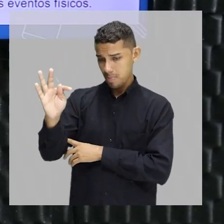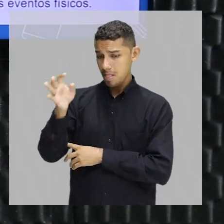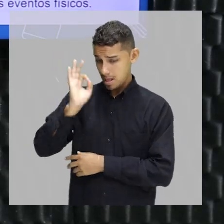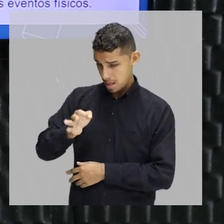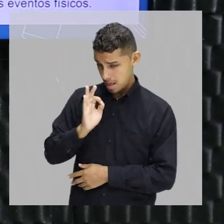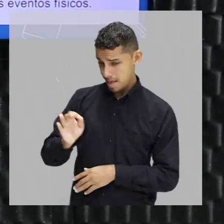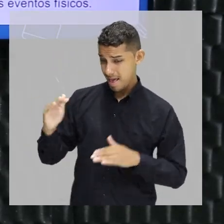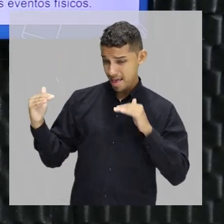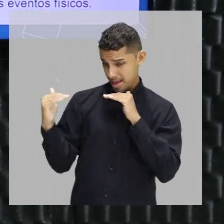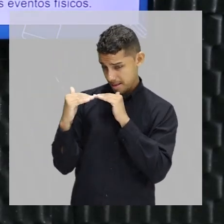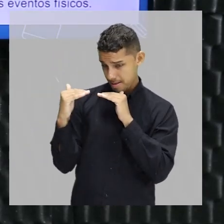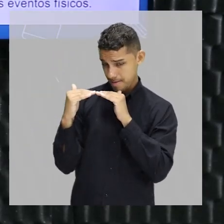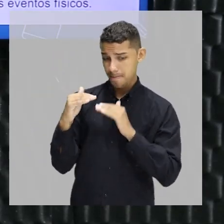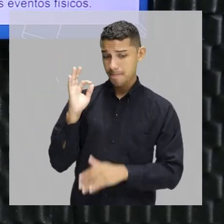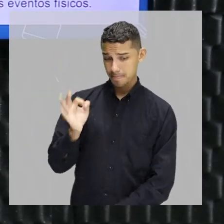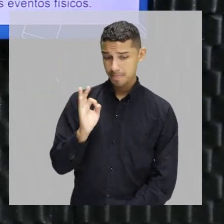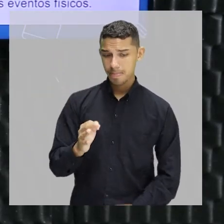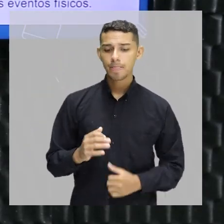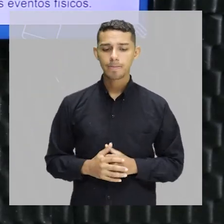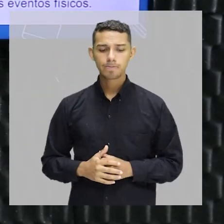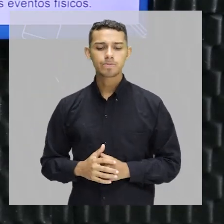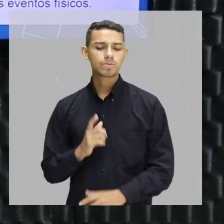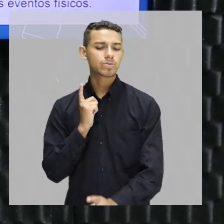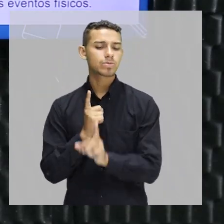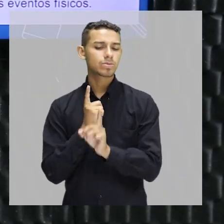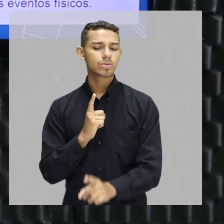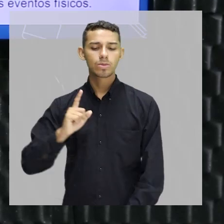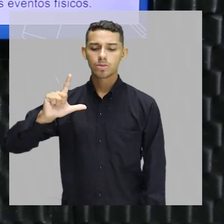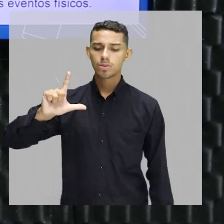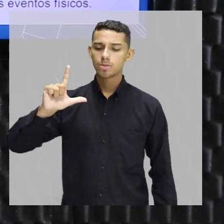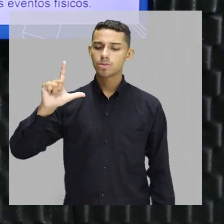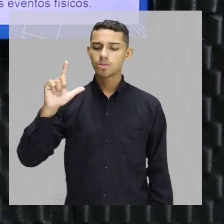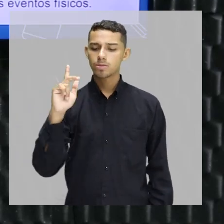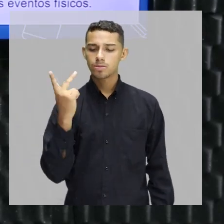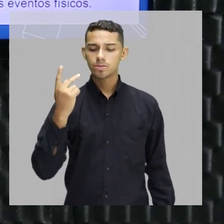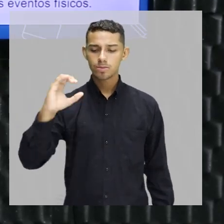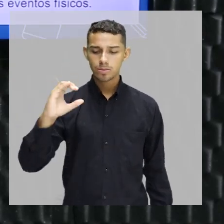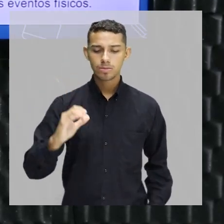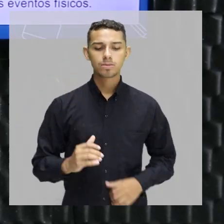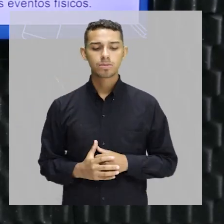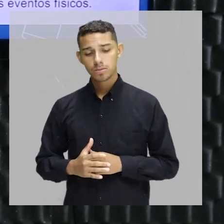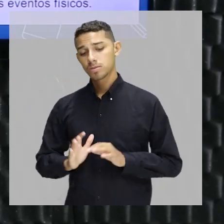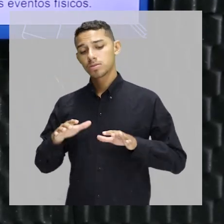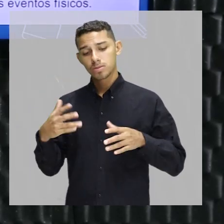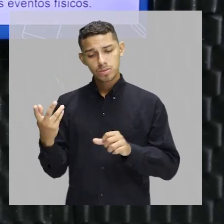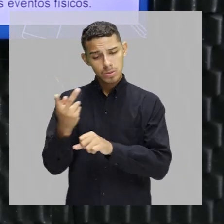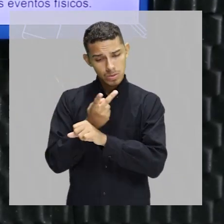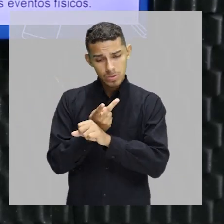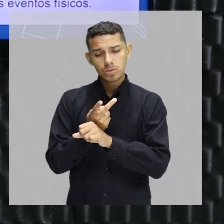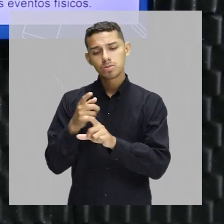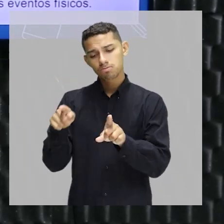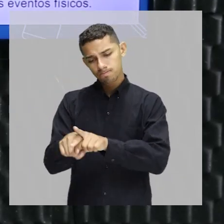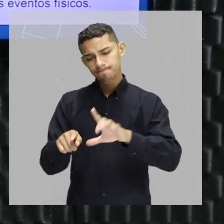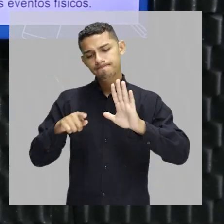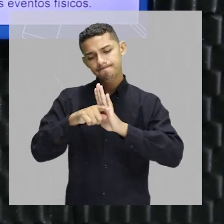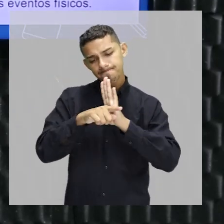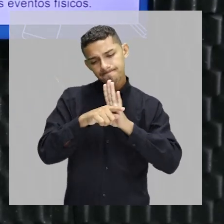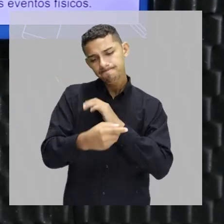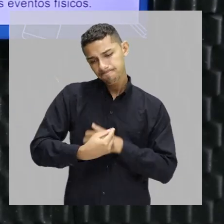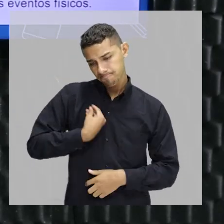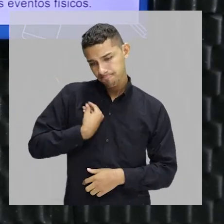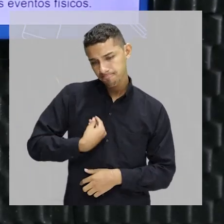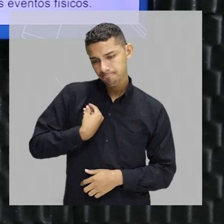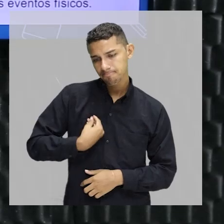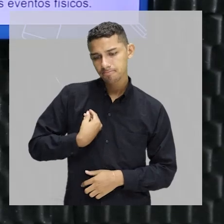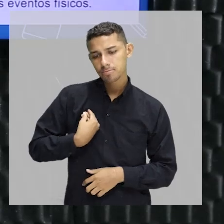correta, certo? Ela será descoberta pelo HC. Né? Então, procurou-se também a existência da